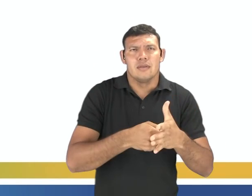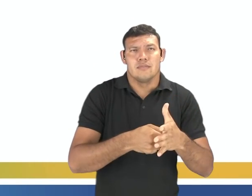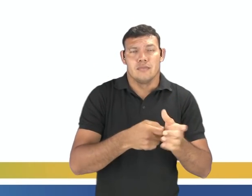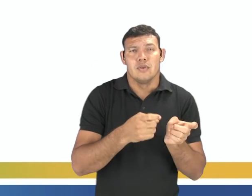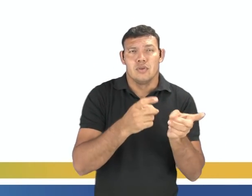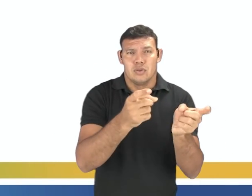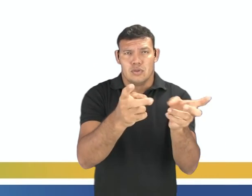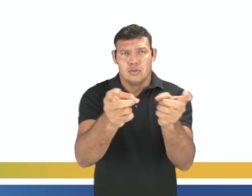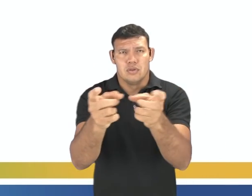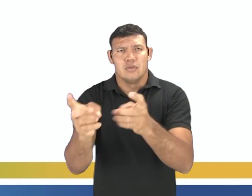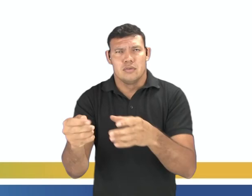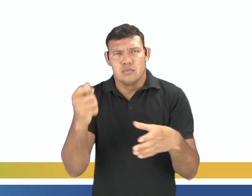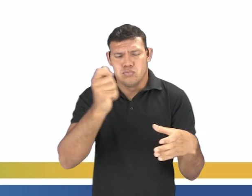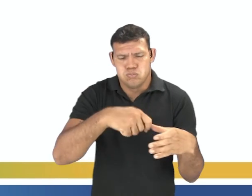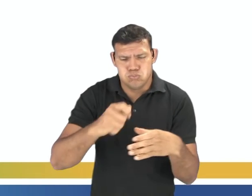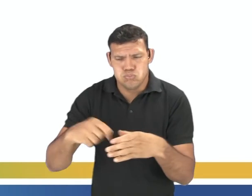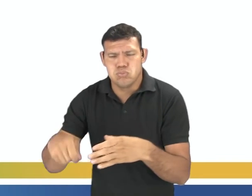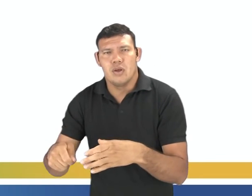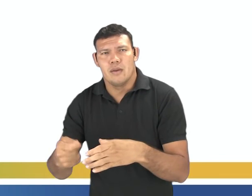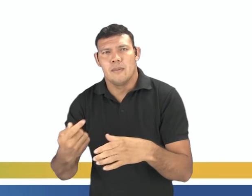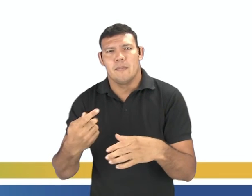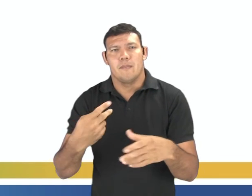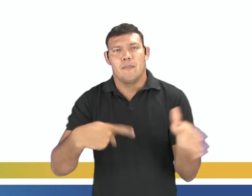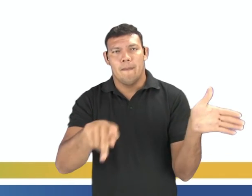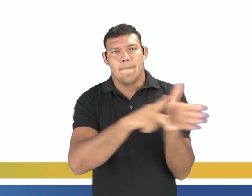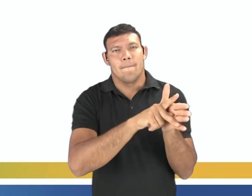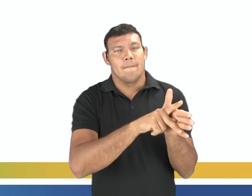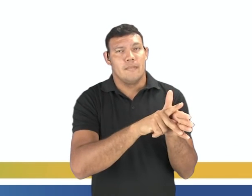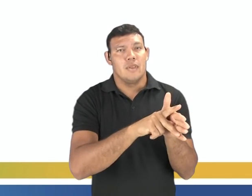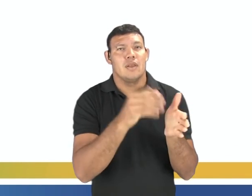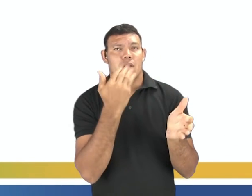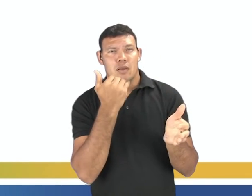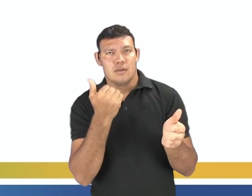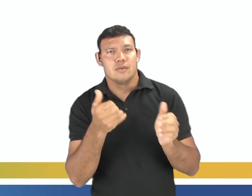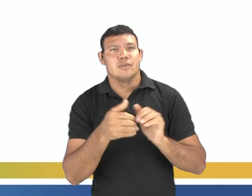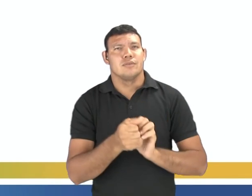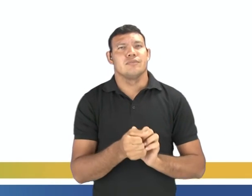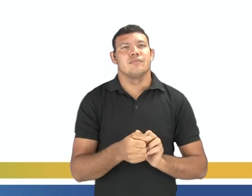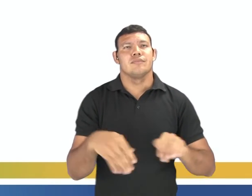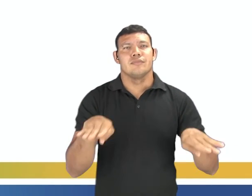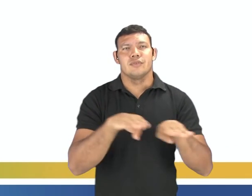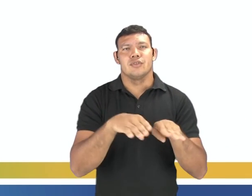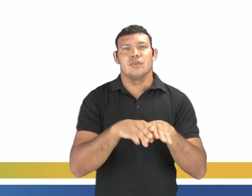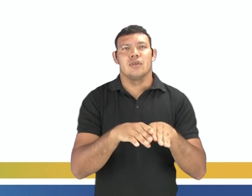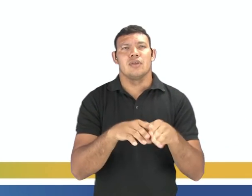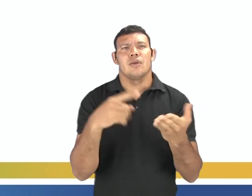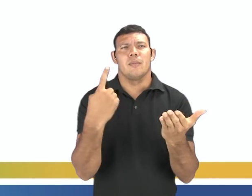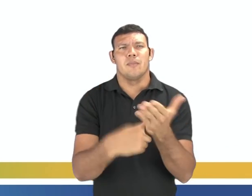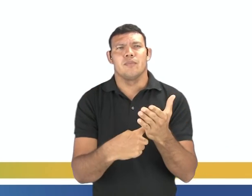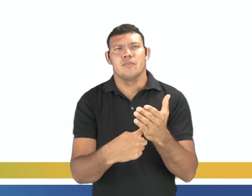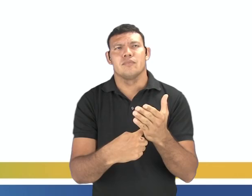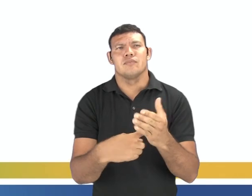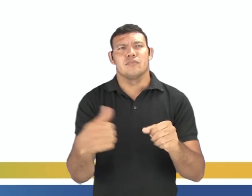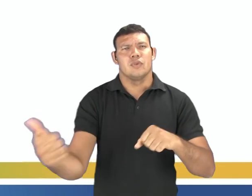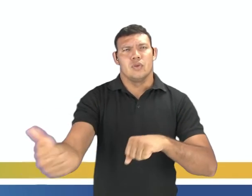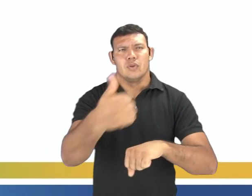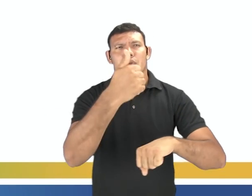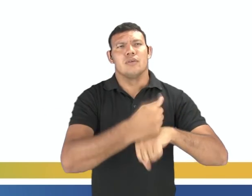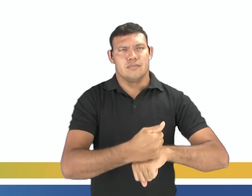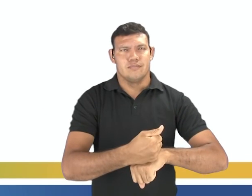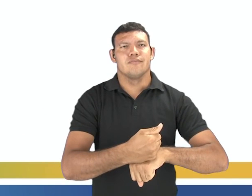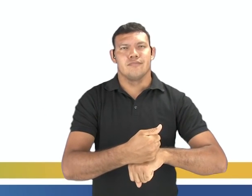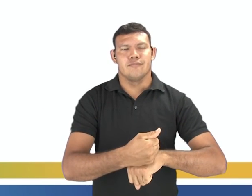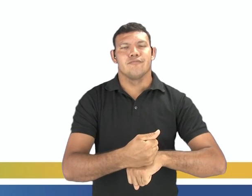mercado interno de plantação de subsistência e pacto colonial. Essas foram as características das colônias de